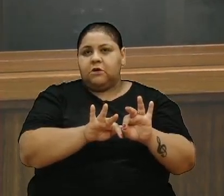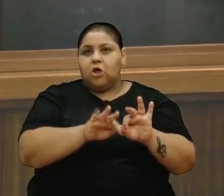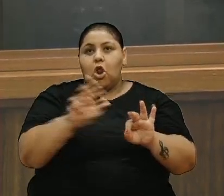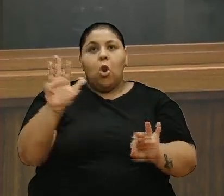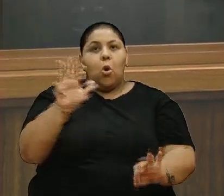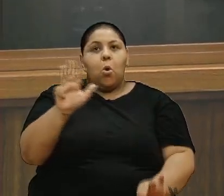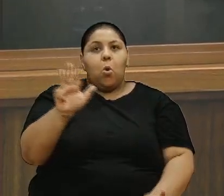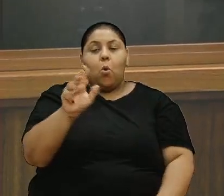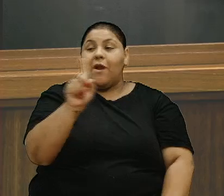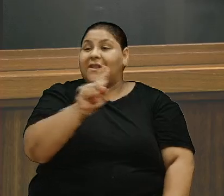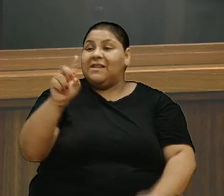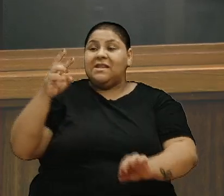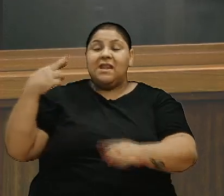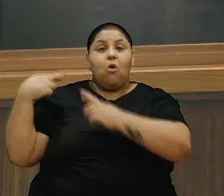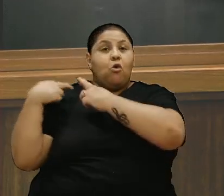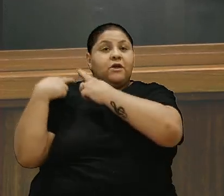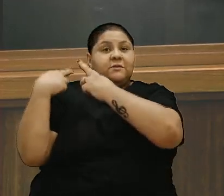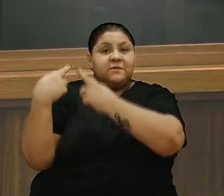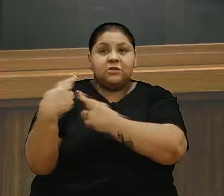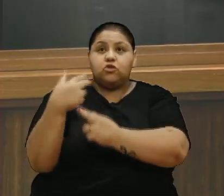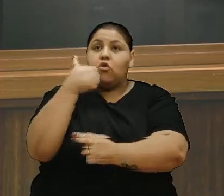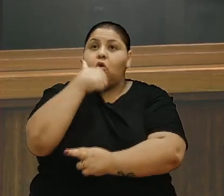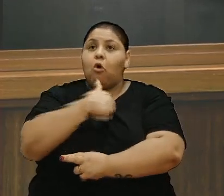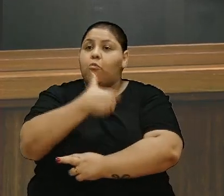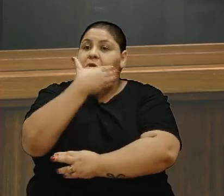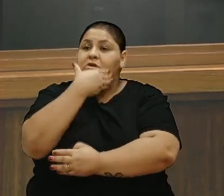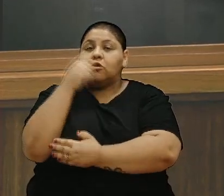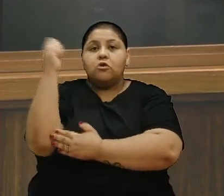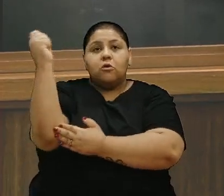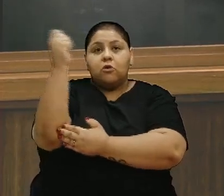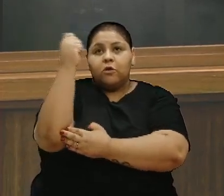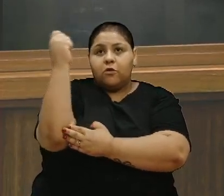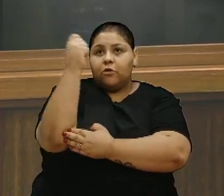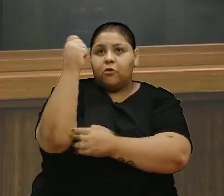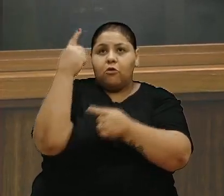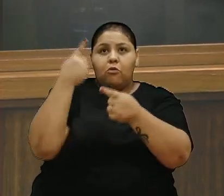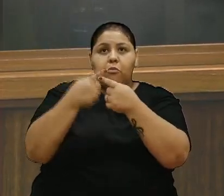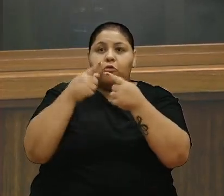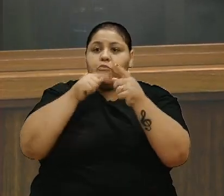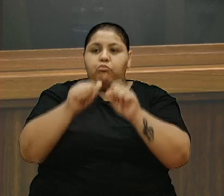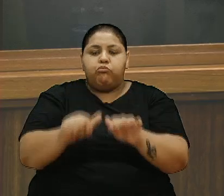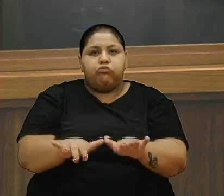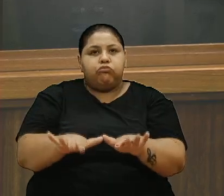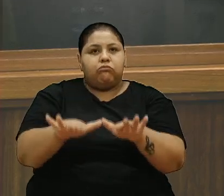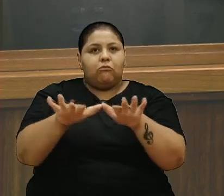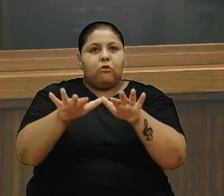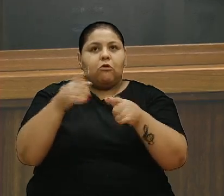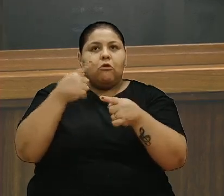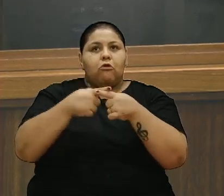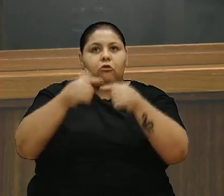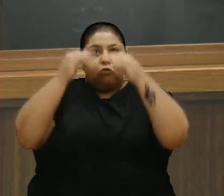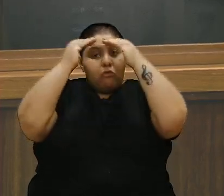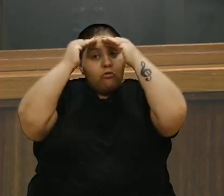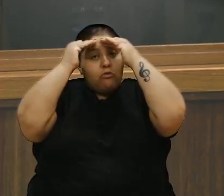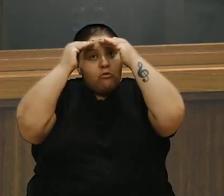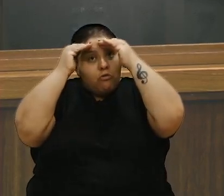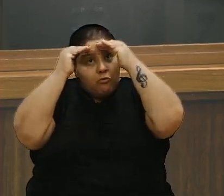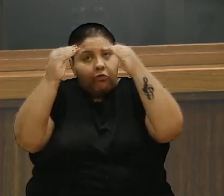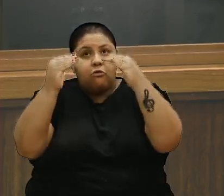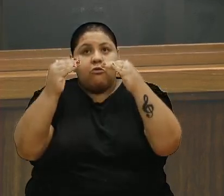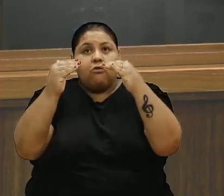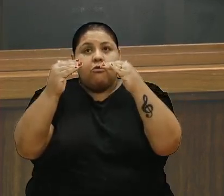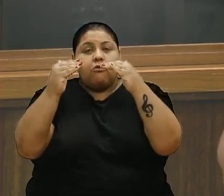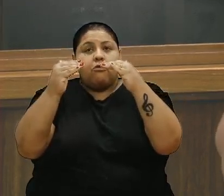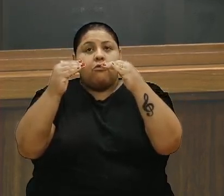responsabilizou gaúchos ou gaúchas por essa situação, porque ele respeitou esses gaúchos quando foi